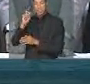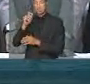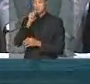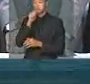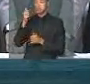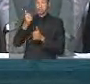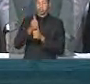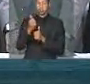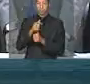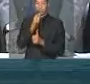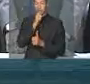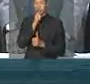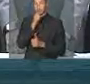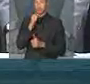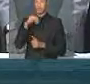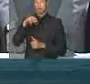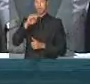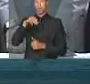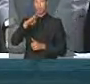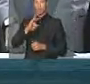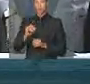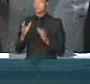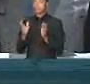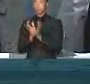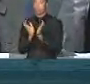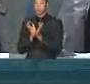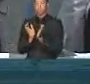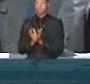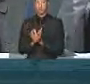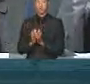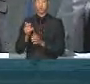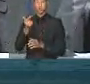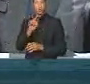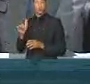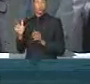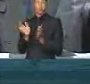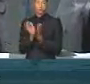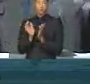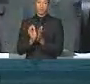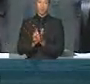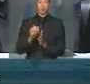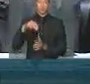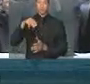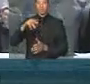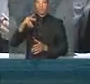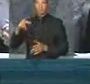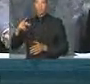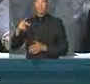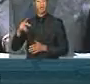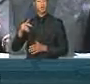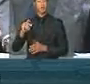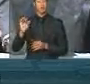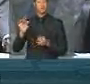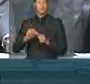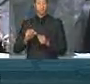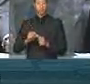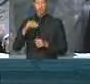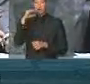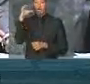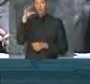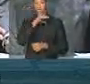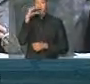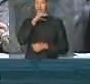substituíram ainda os membros das comissões das outras comissões das medidas provisórias o façam